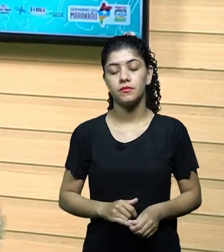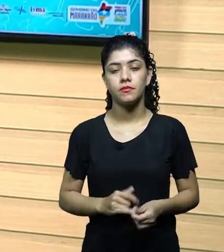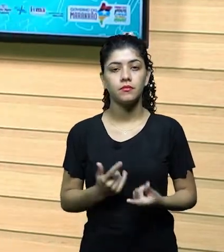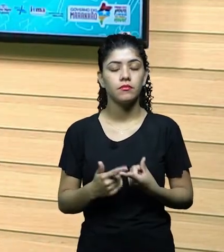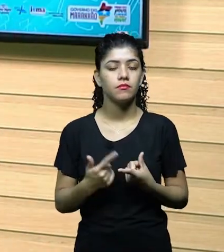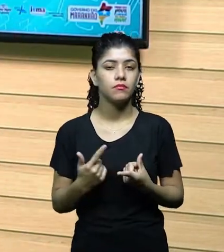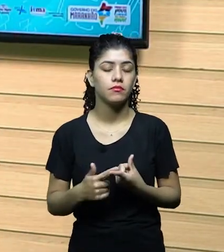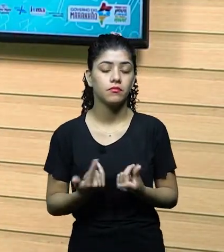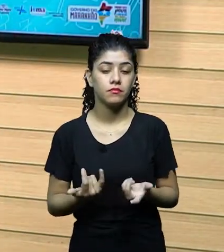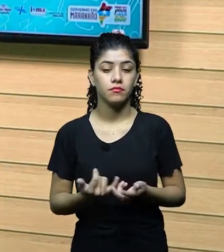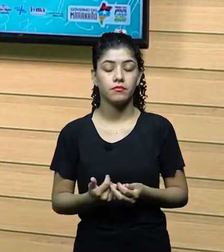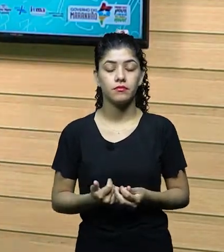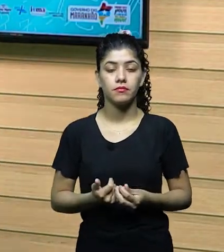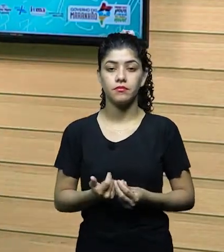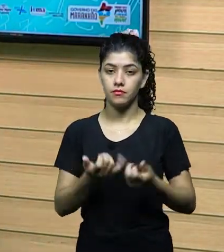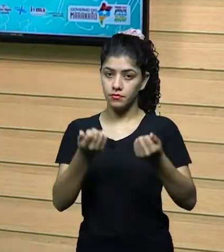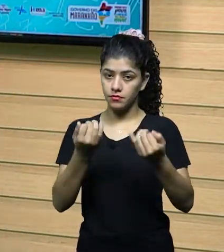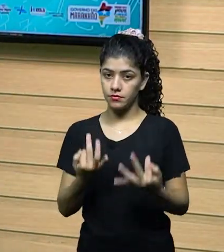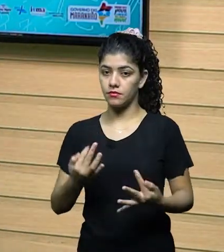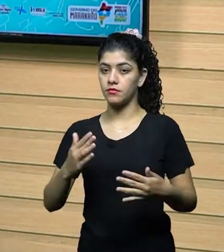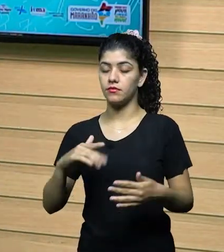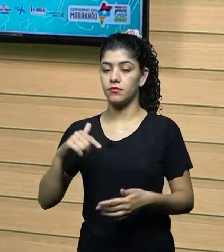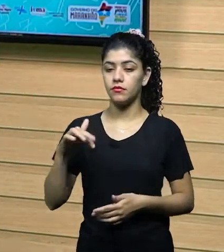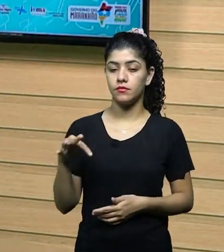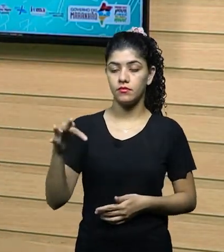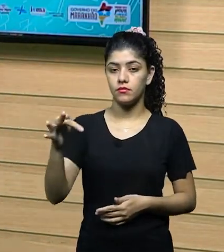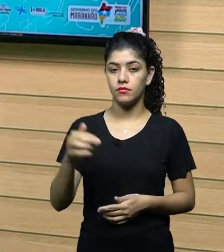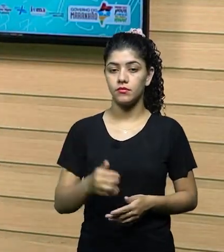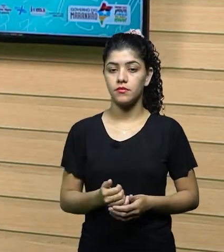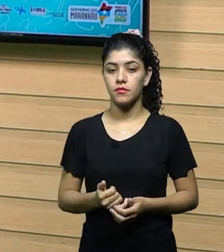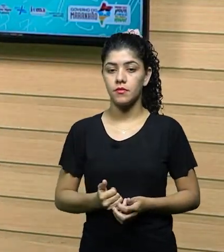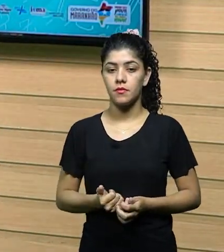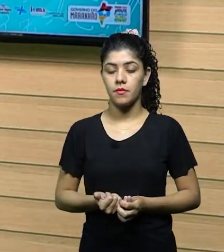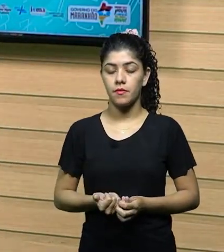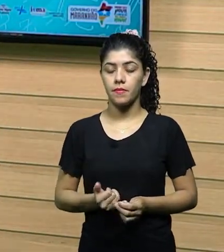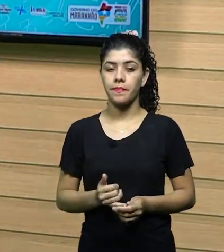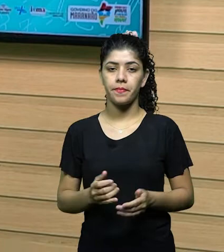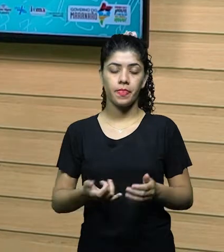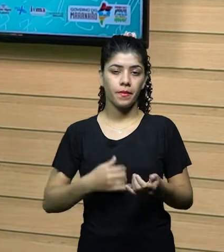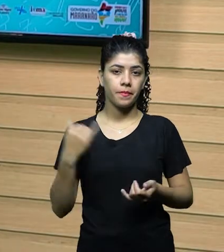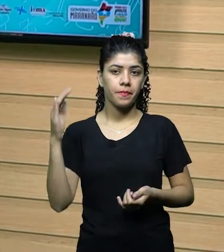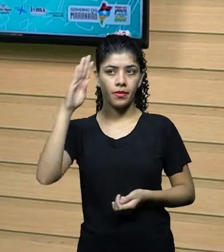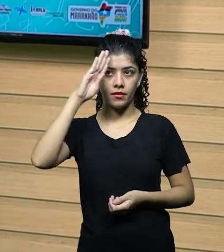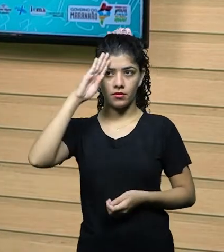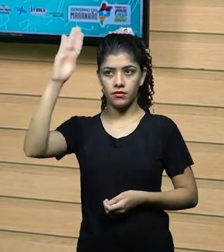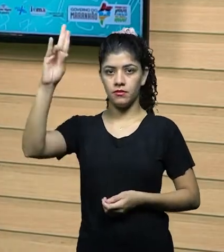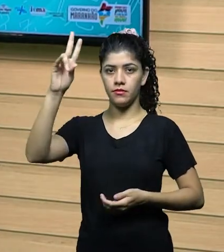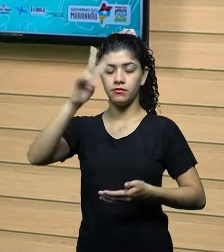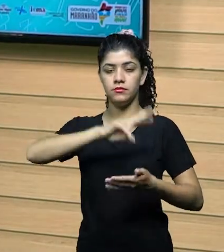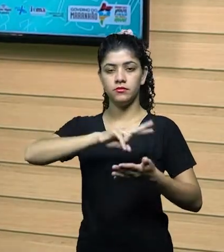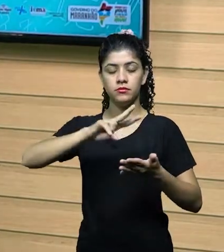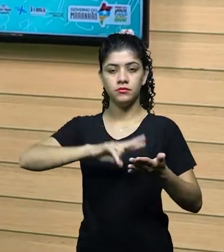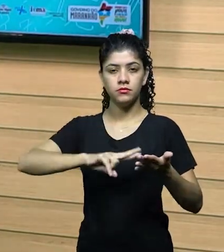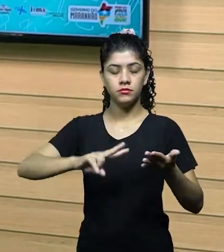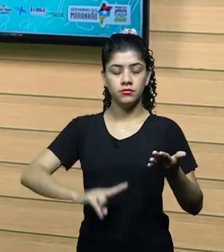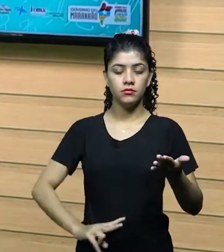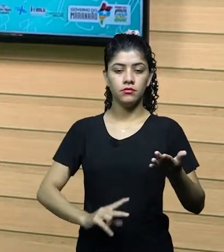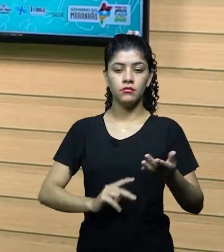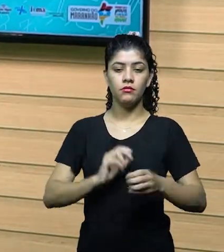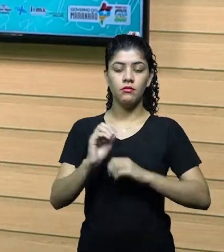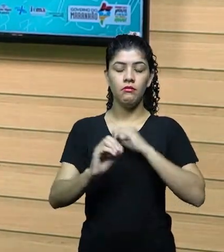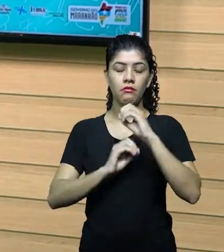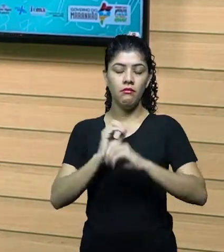saldo negativo é credor? Certo? Então, o extrato bancário ele é o principal instrumento de leitura